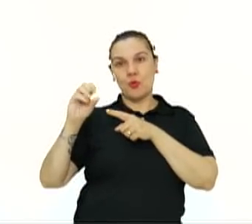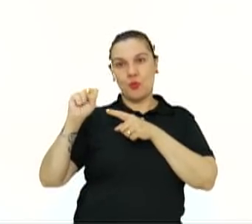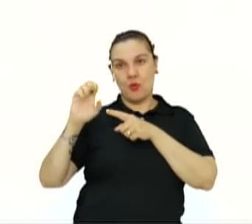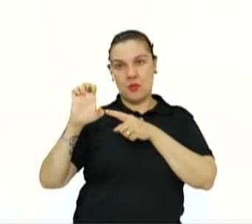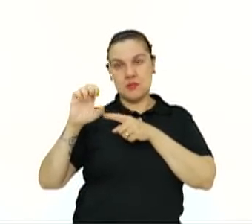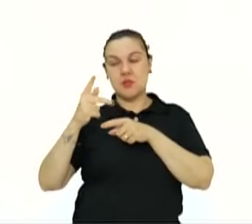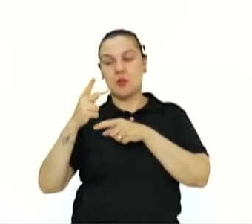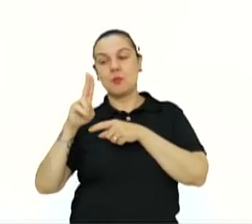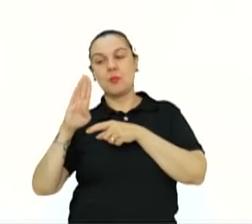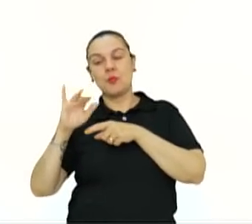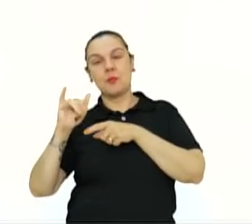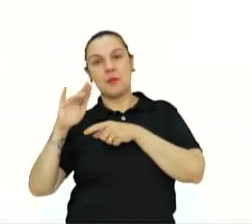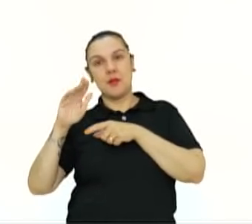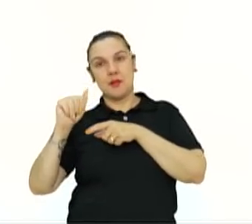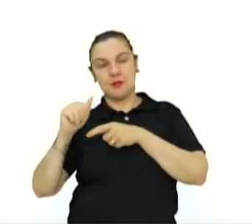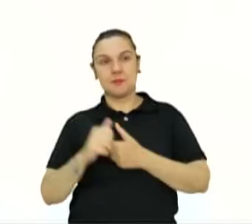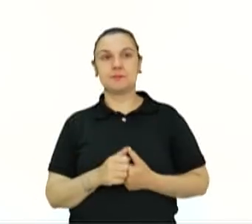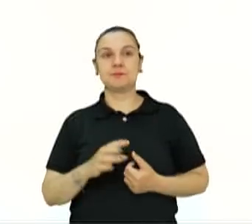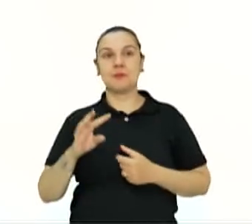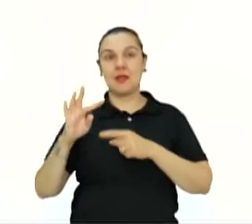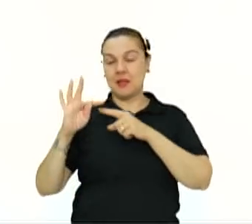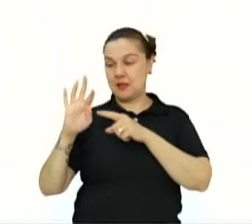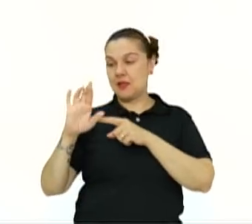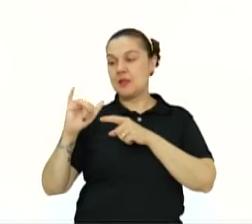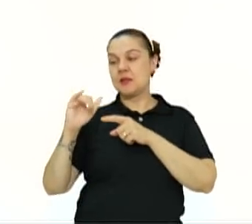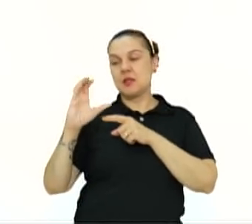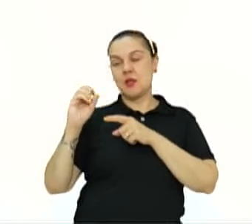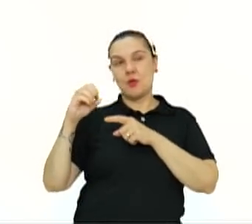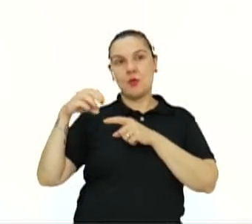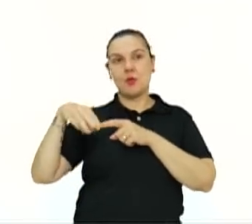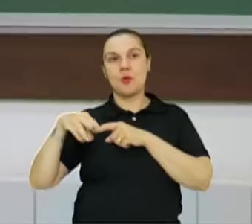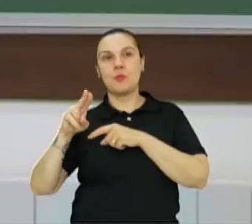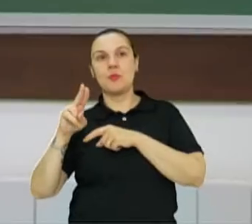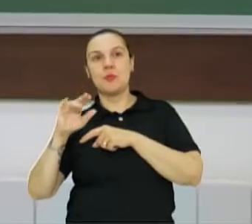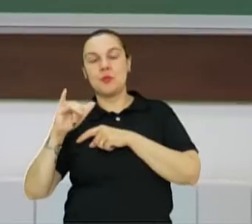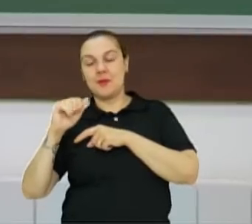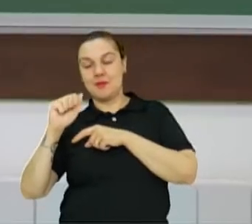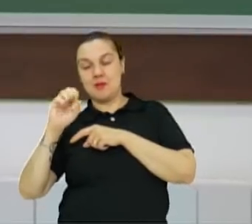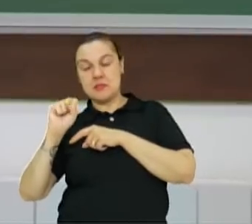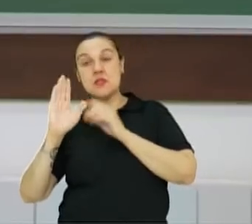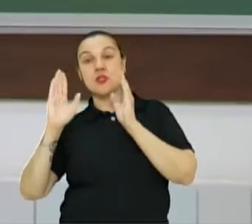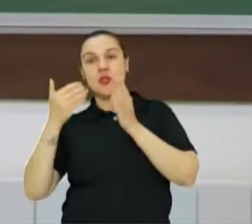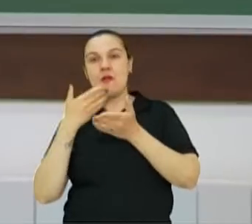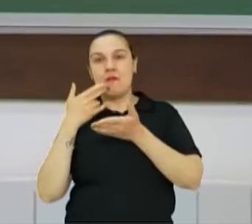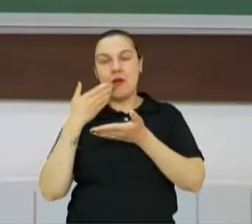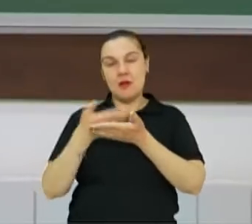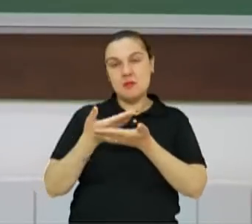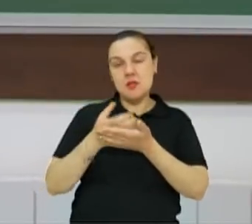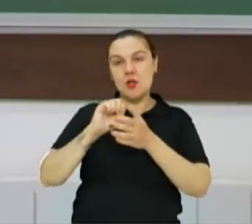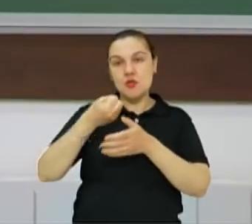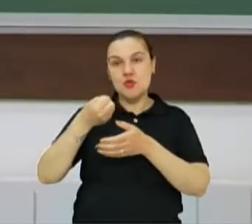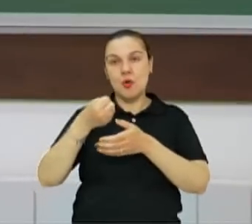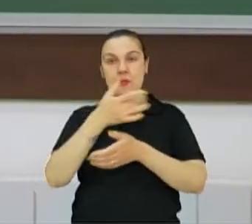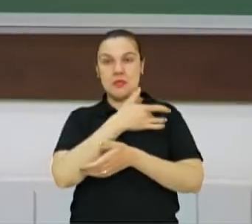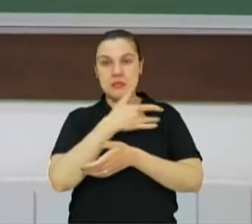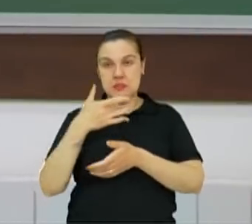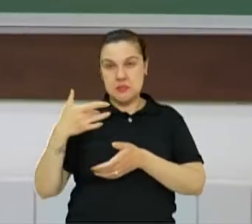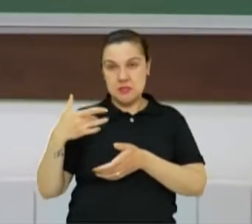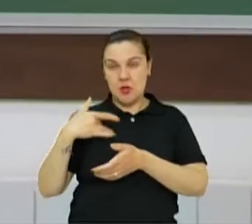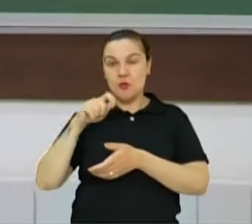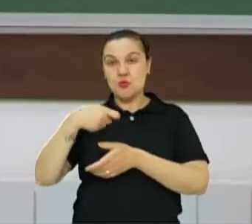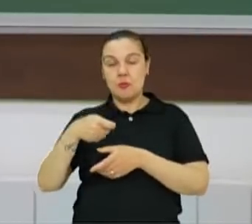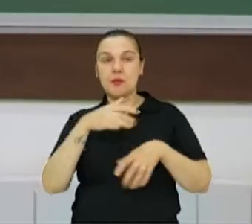o que é isso. Tricomoníase, que nós já falamos lá na aula sobre a saúde, as doenças do sistema